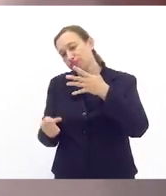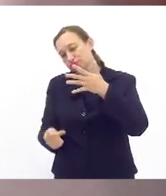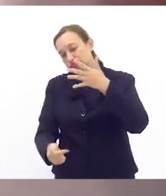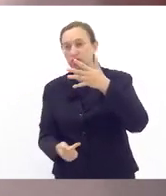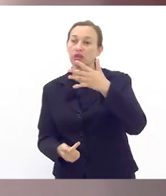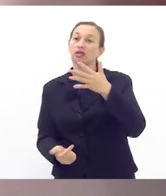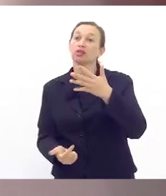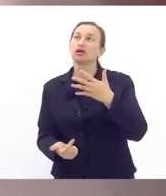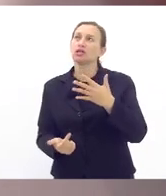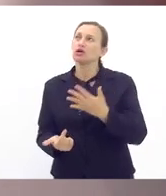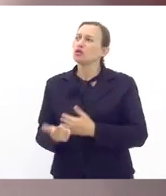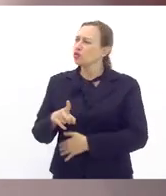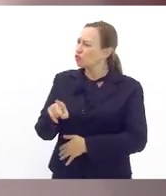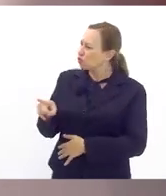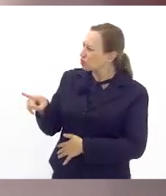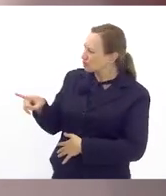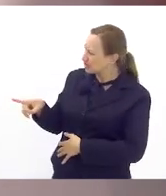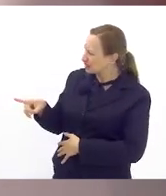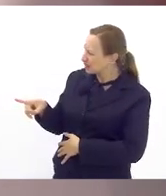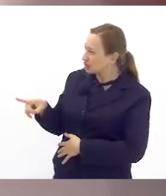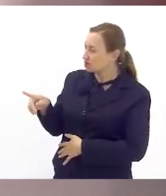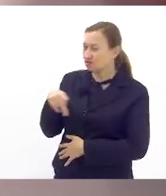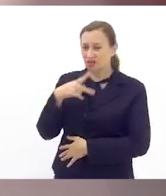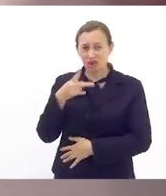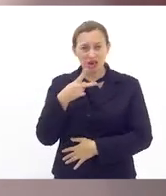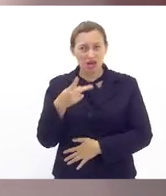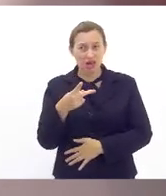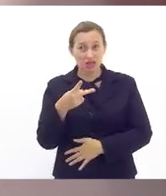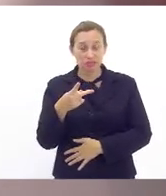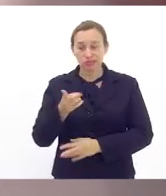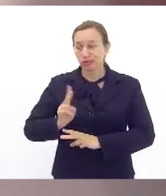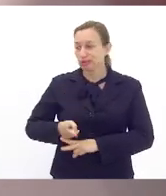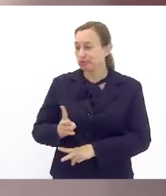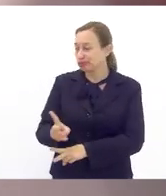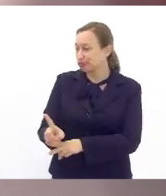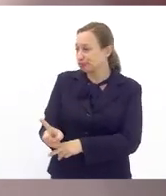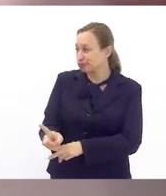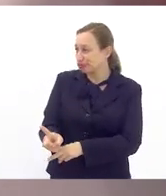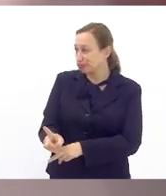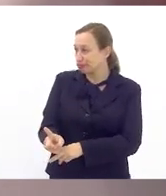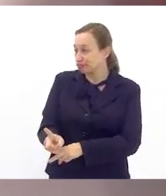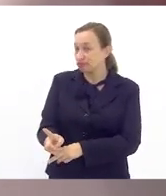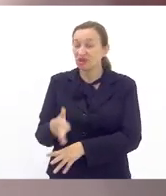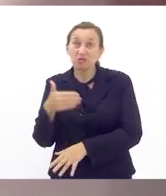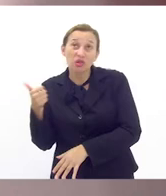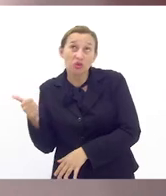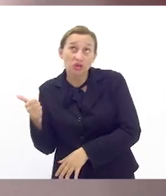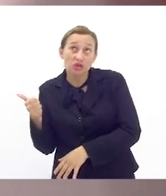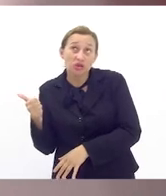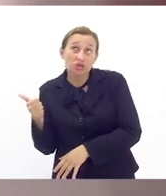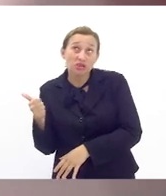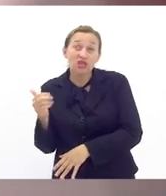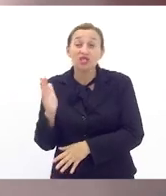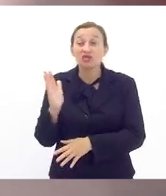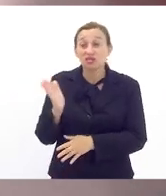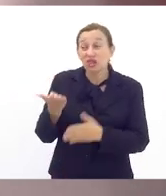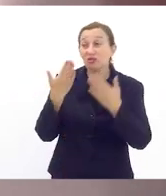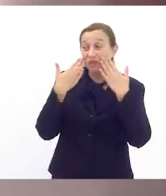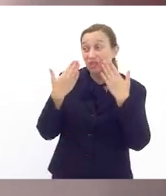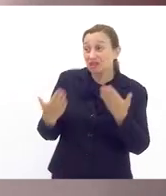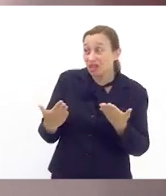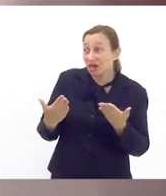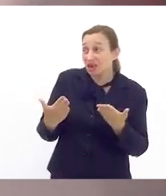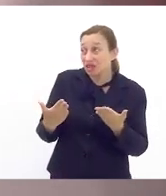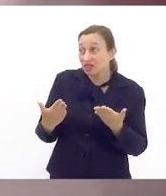e o que vocês terminaram é uma continuidade melhorias que já foram apresentadas